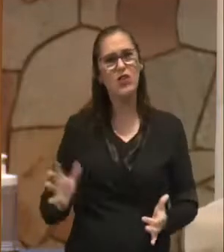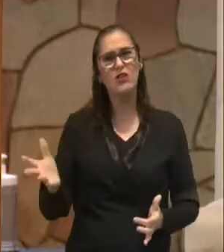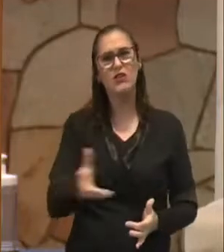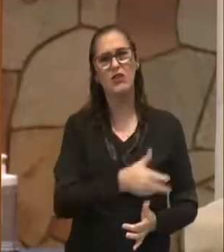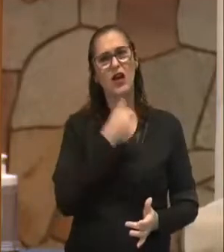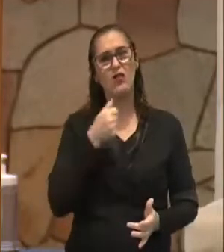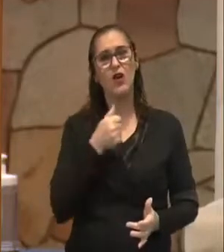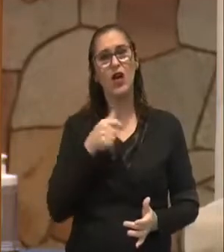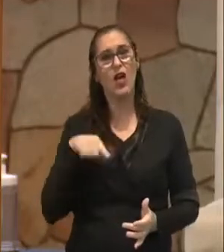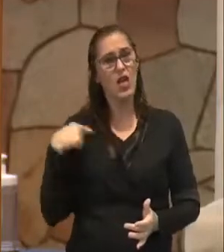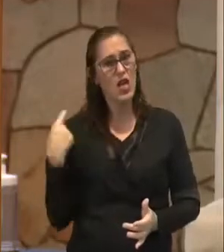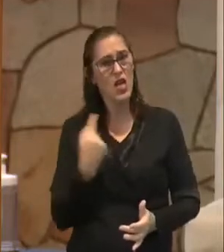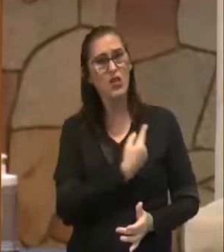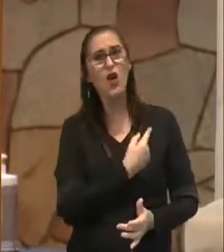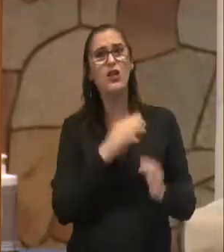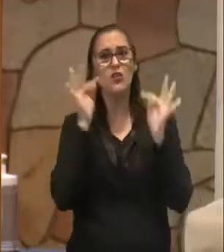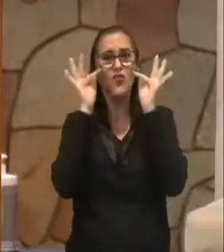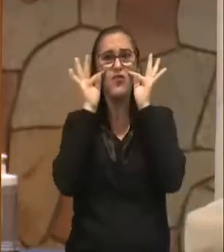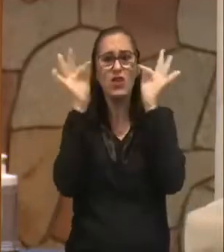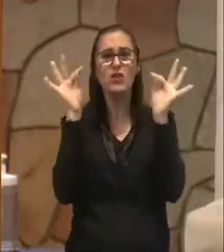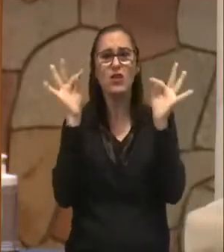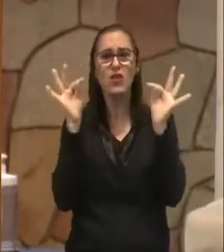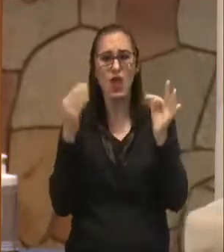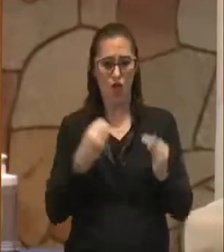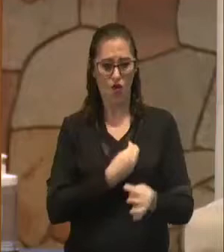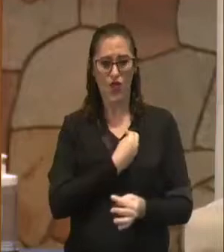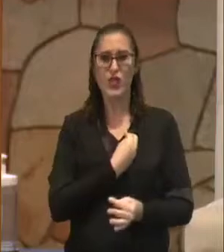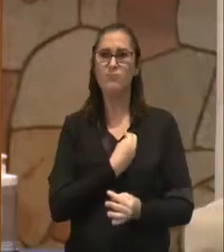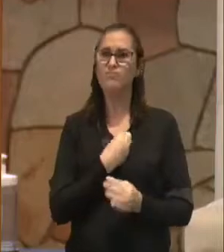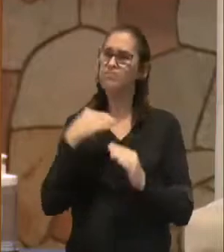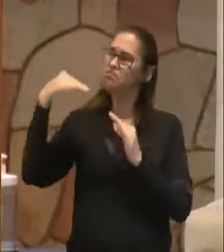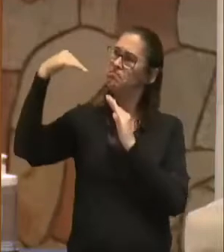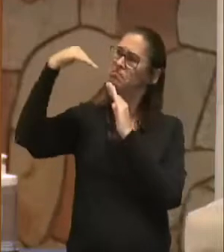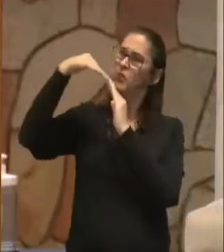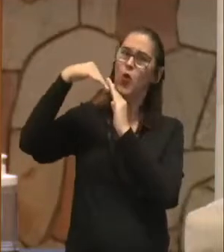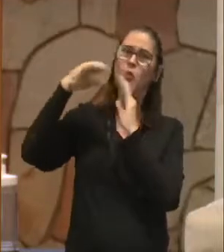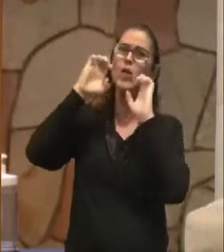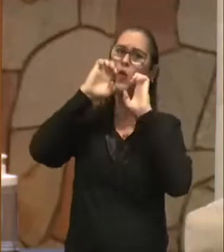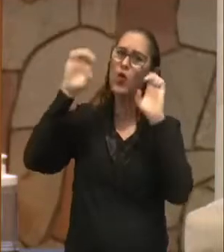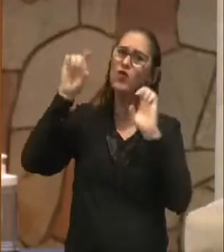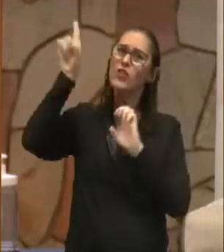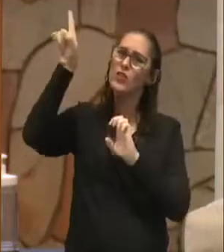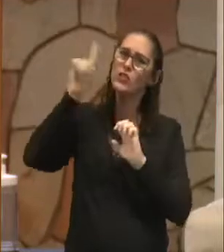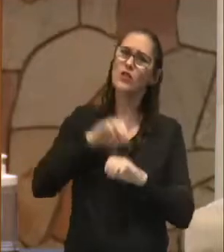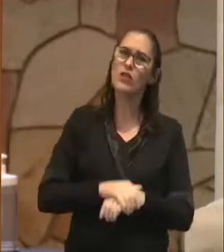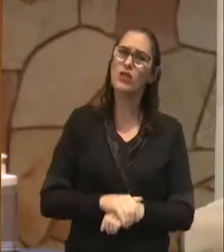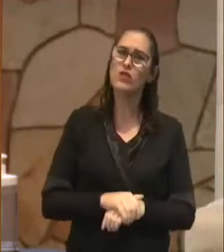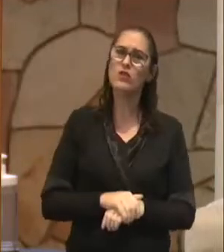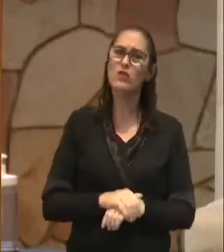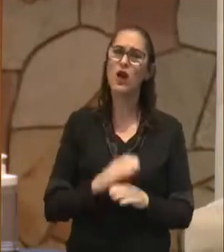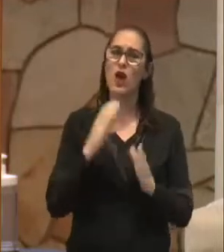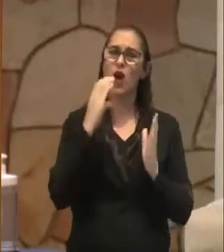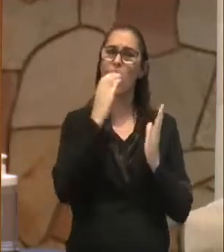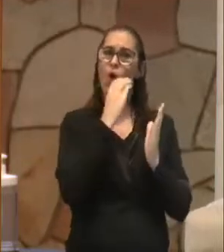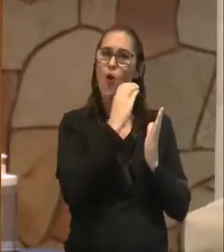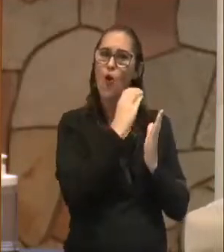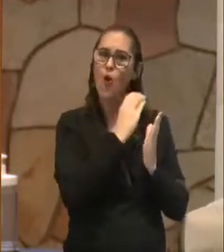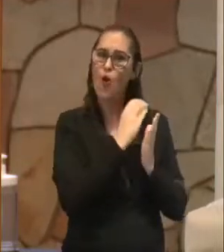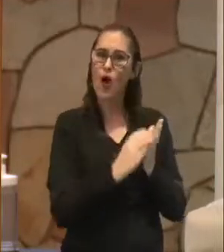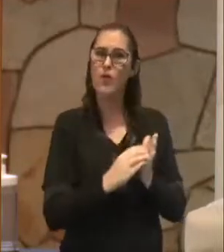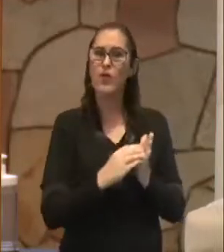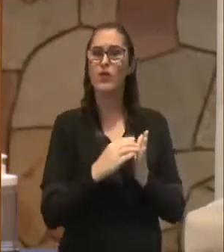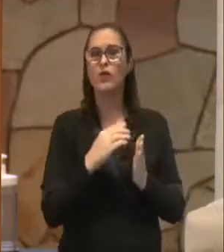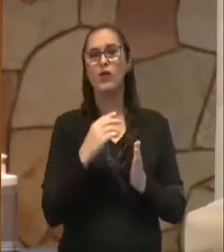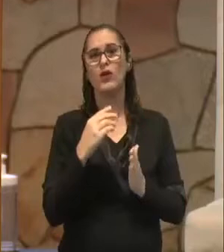sermos testemunhas, vivermos uma vida digna do Evangelho. Paulo fala isso na segunda metade do capítulo 4 reflete sobre isso, na